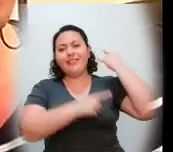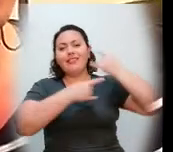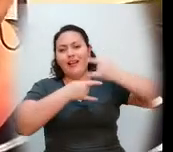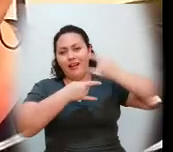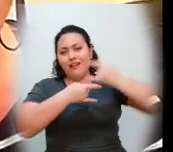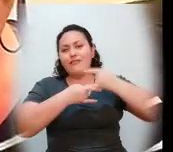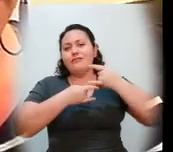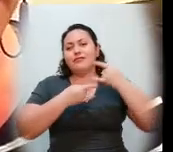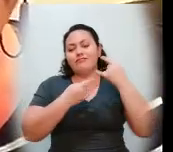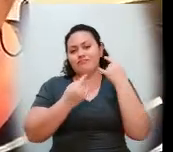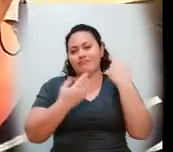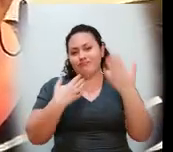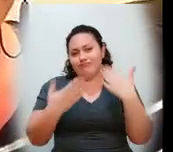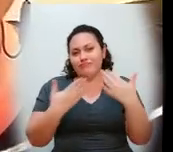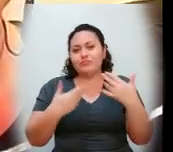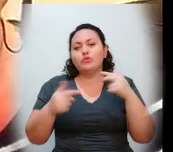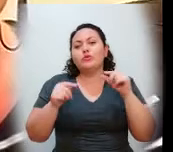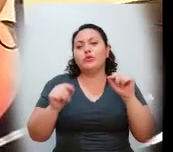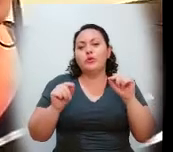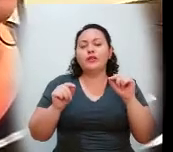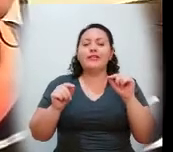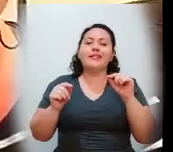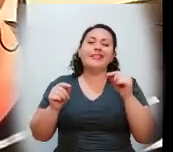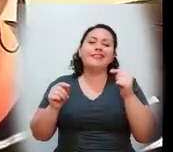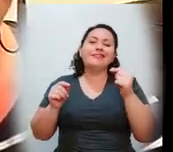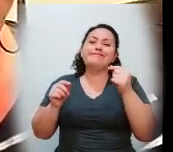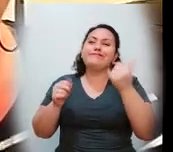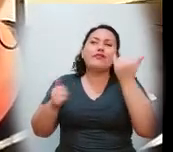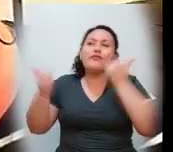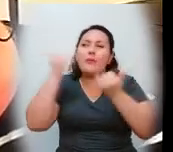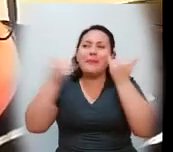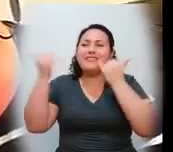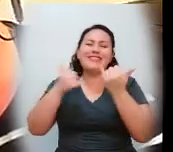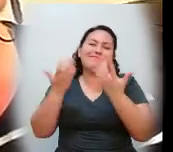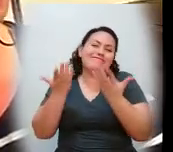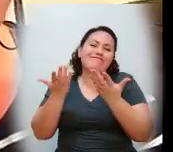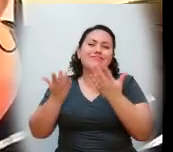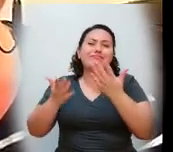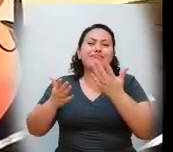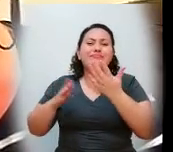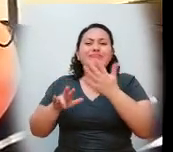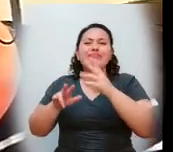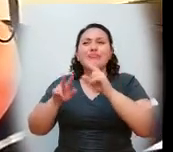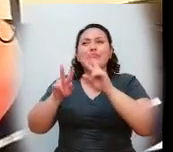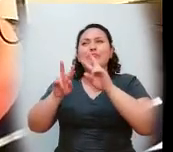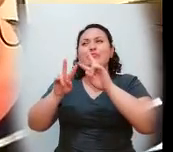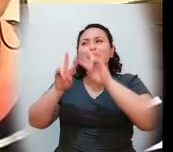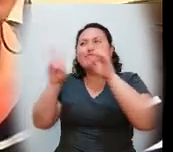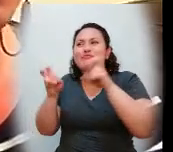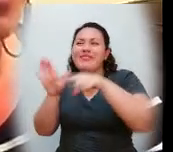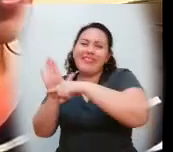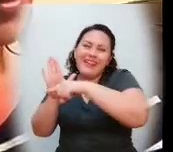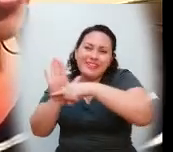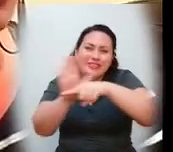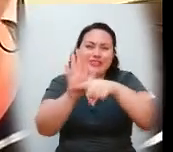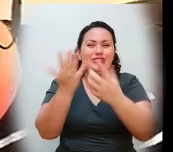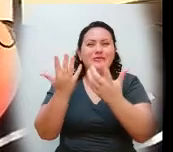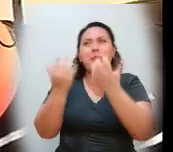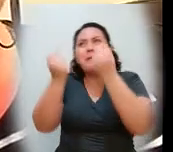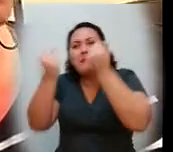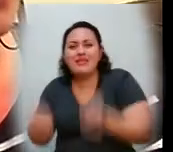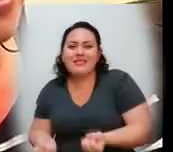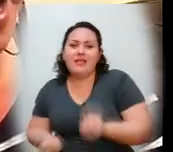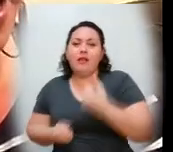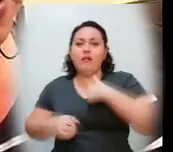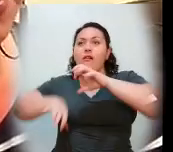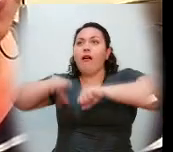falamos em outras lives, assim, né? Da gente acaba se nutrindo sobre outras informações que talvez sejam somente de um teor negativo,